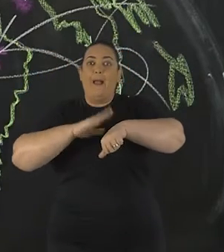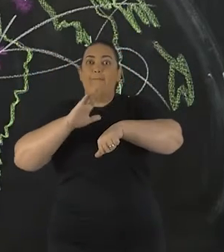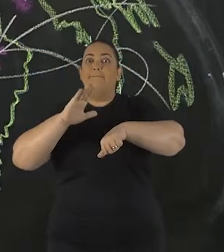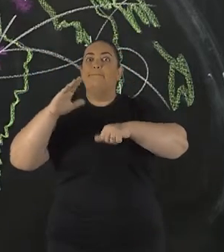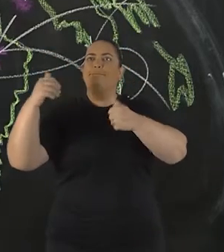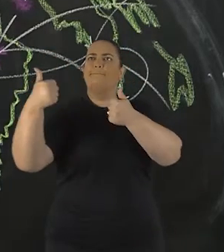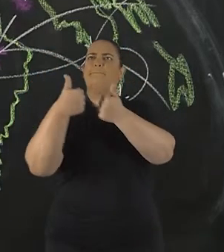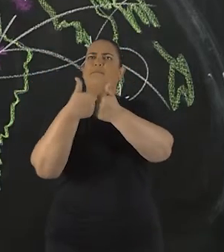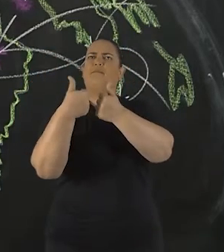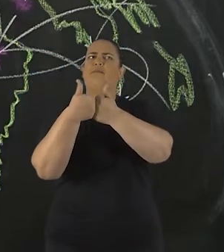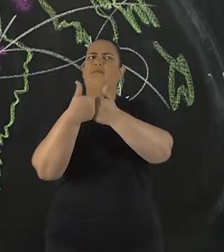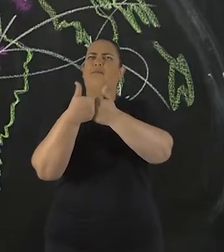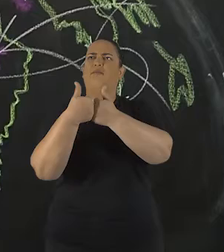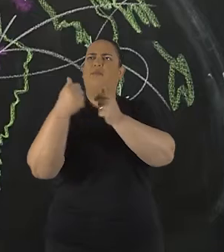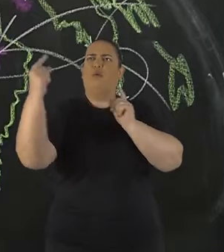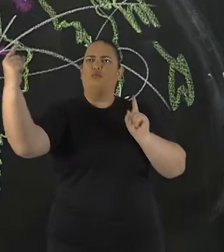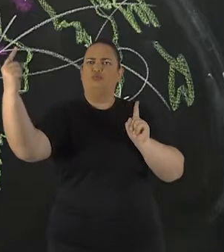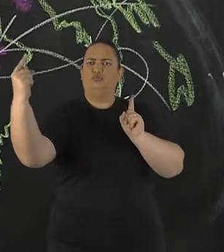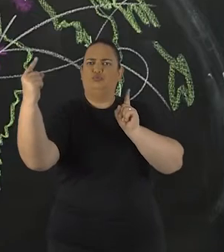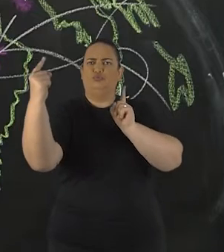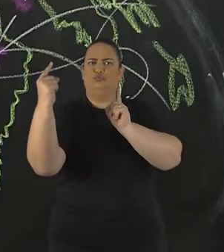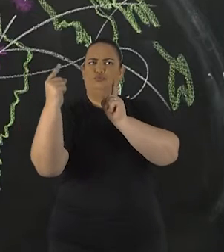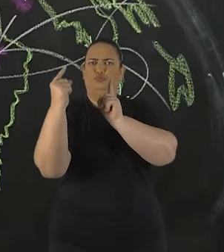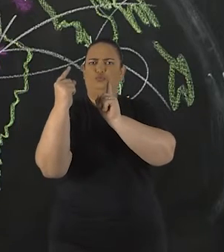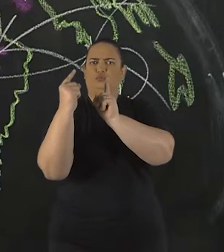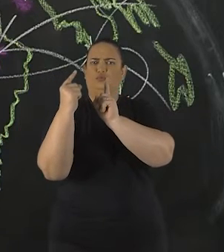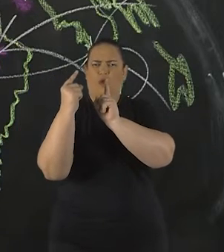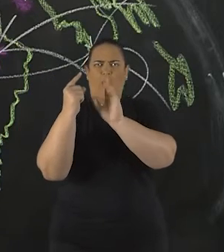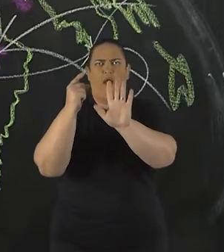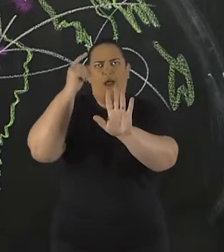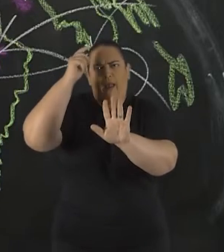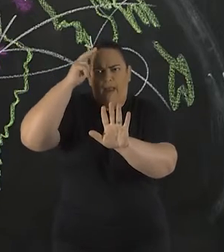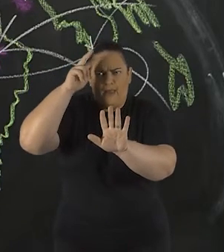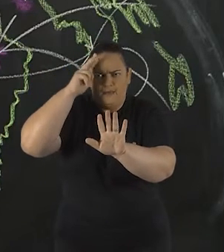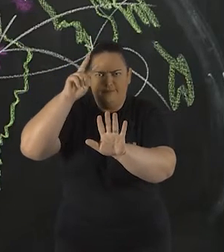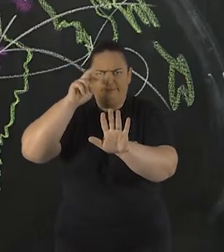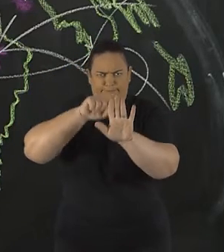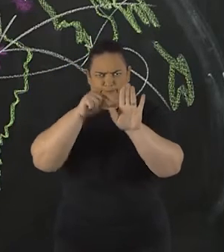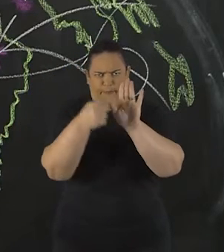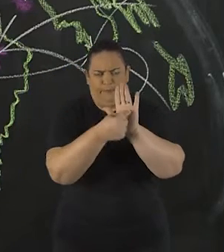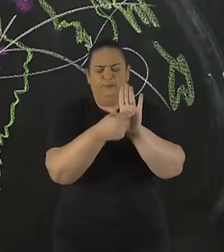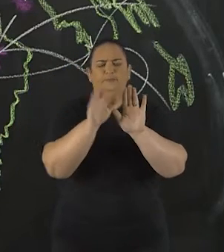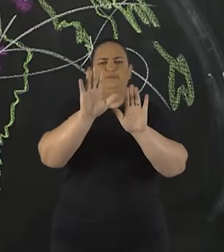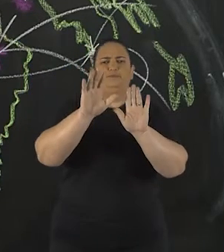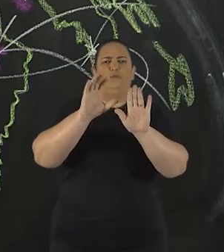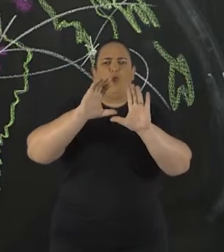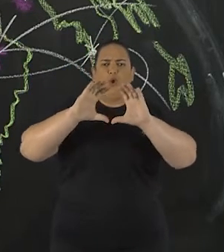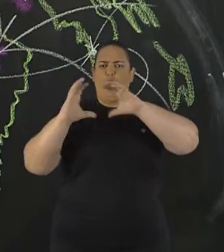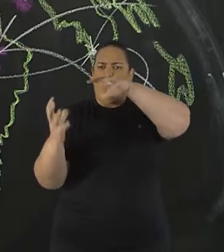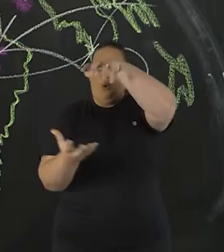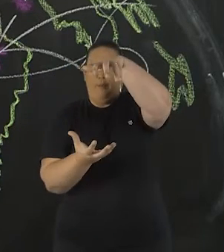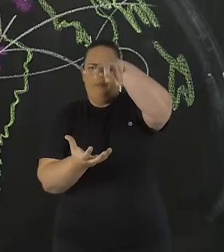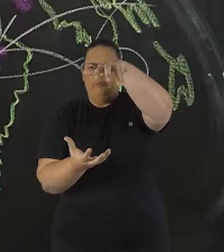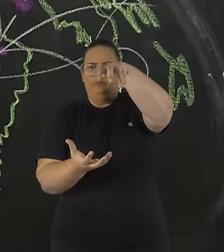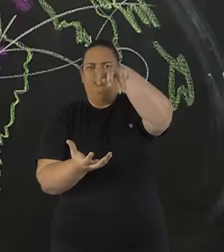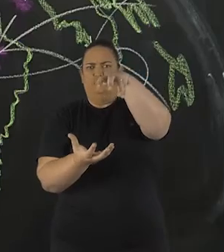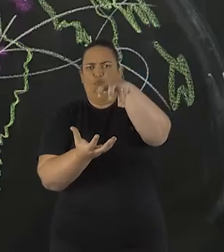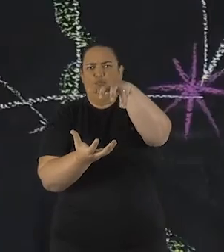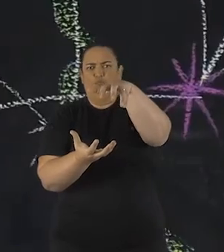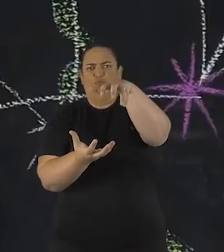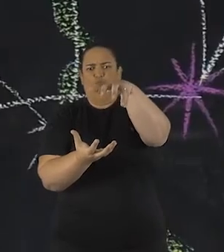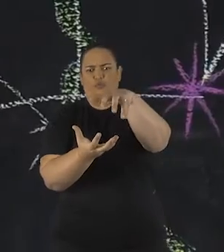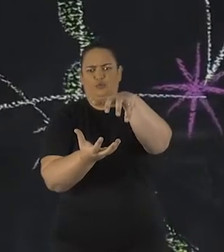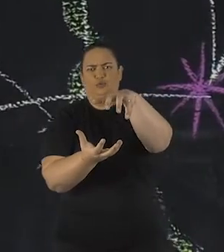pensa em globalização, a gente tem a ideia do globo e que o mundo dentro do globo está cada vez